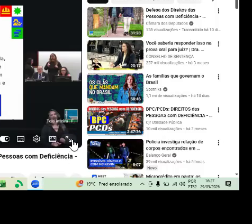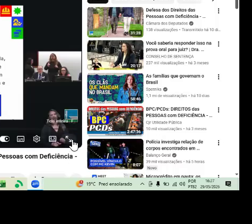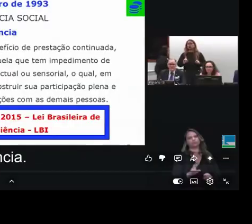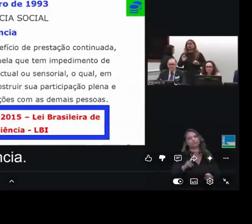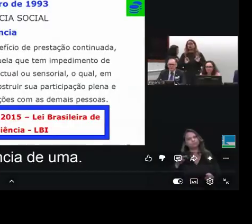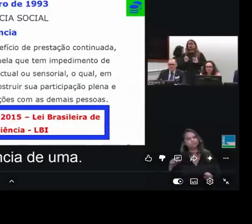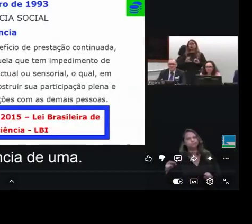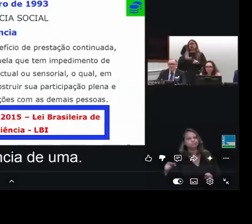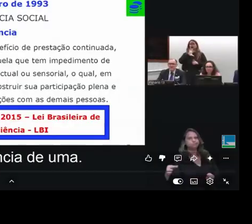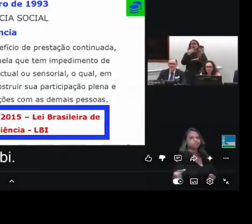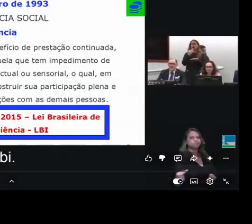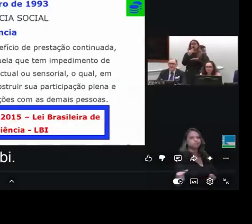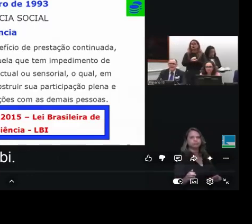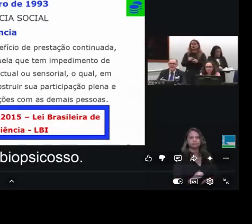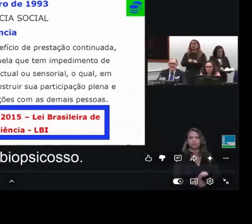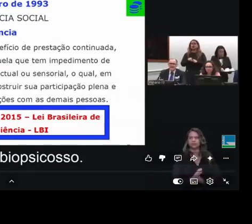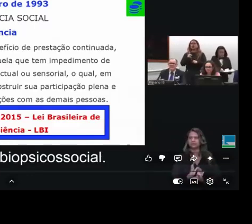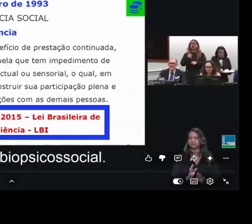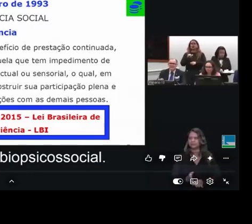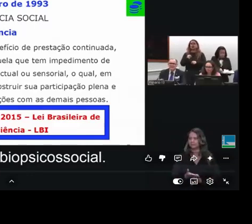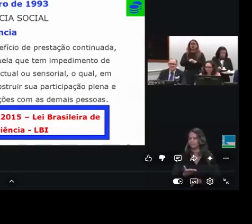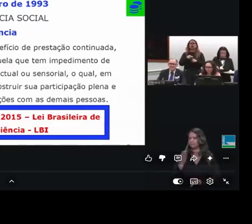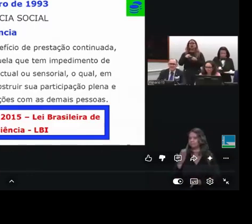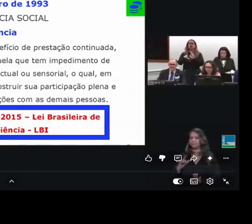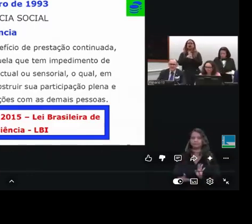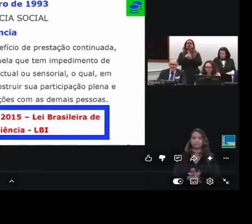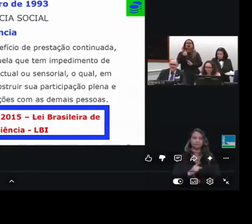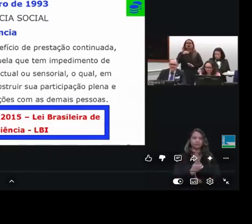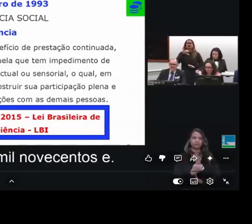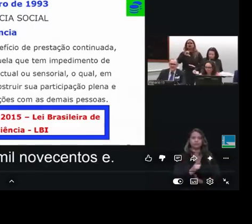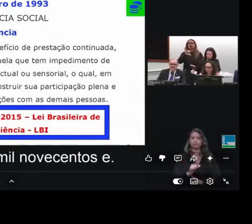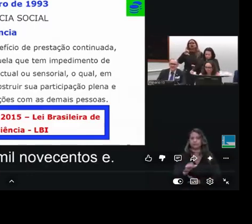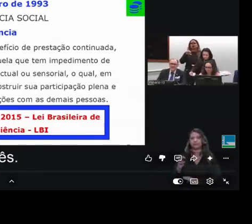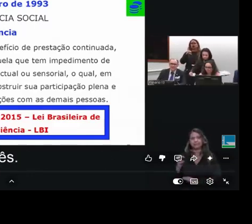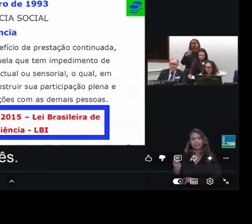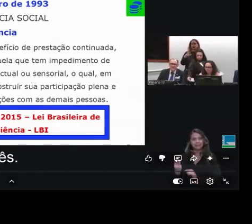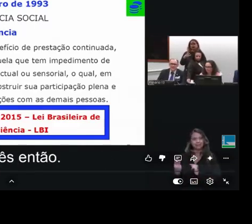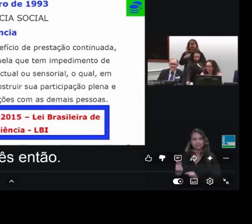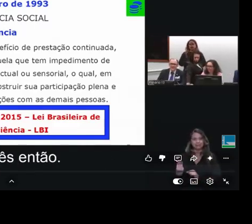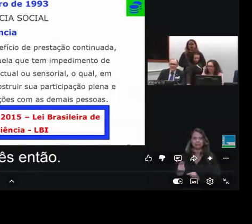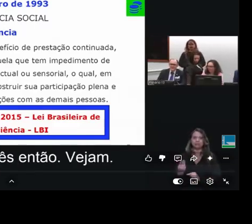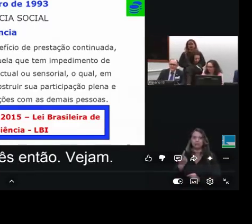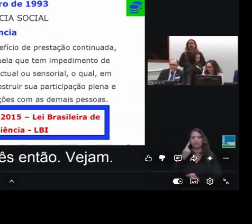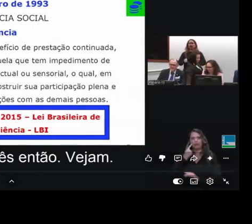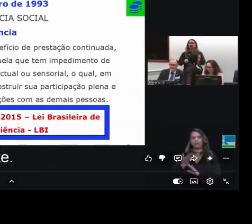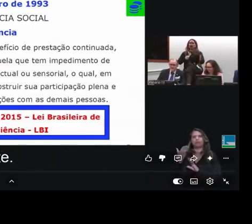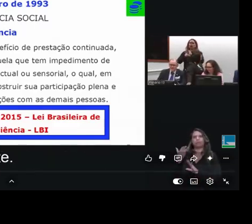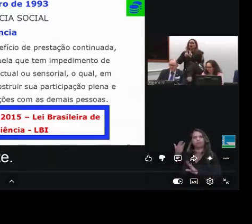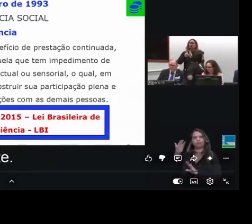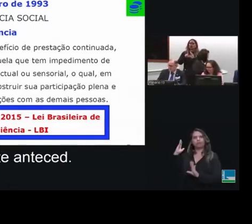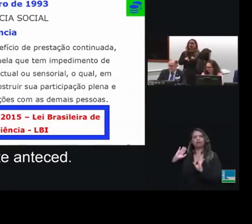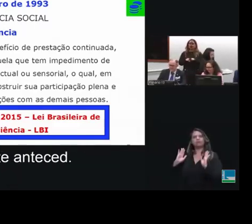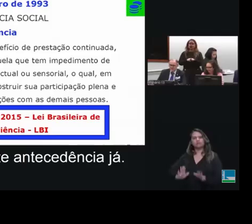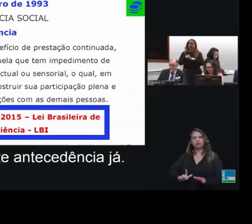ouça. Psicossocial já lá na lei de 1993. Então, vejam que com bastante antecedência já se tinha